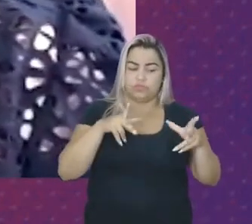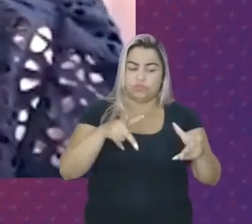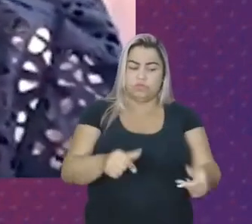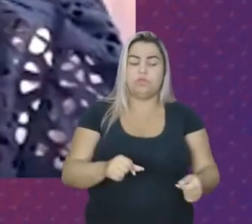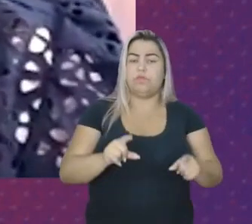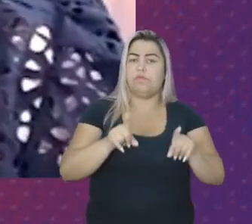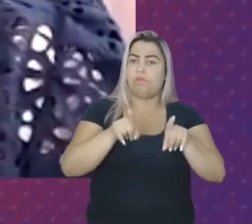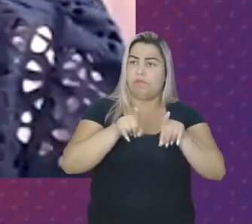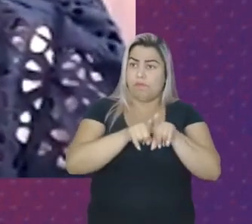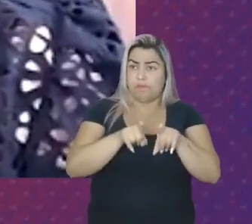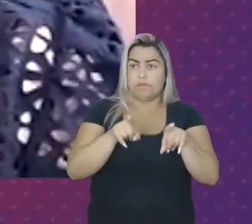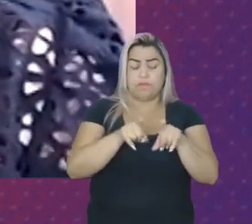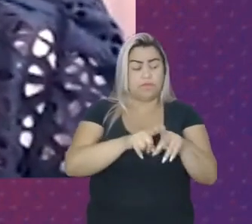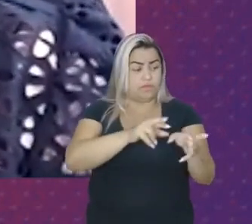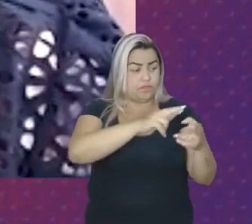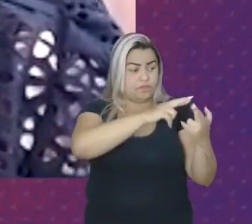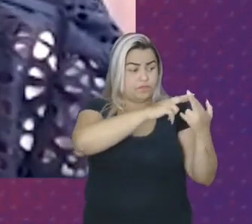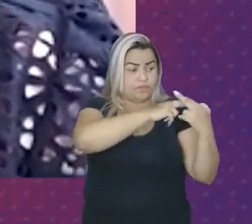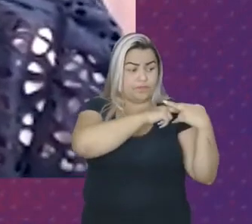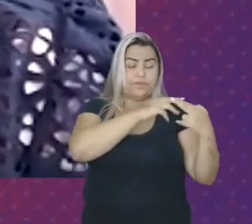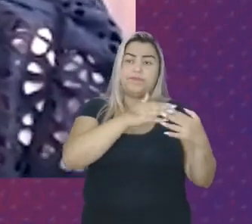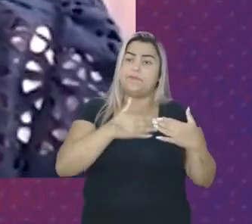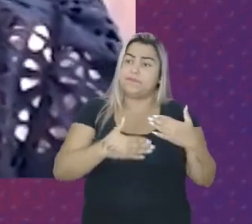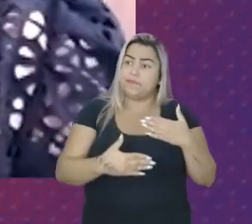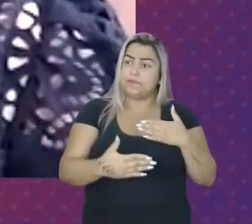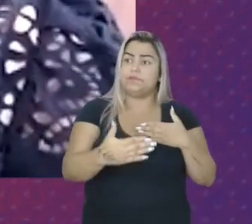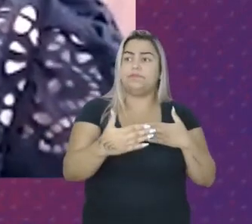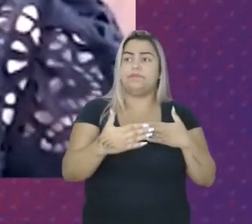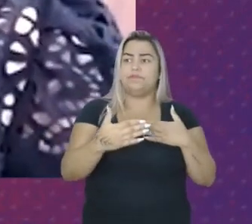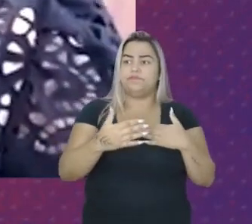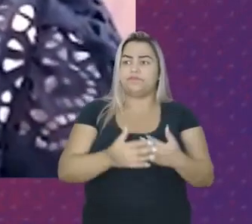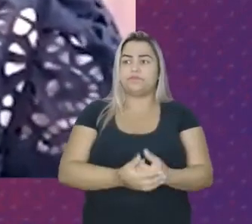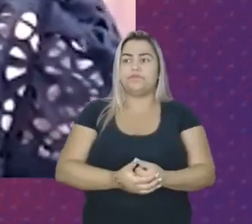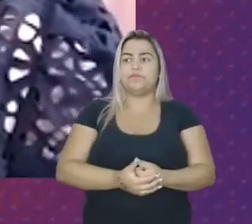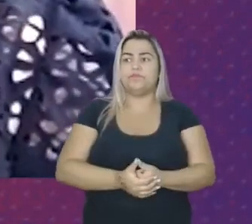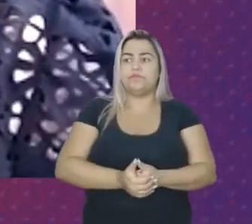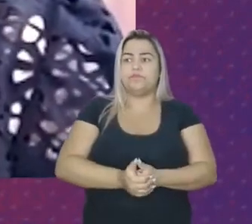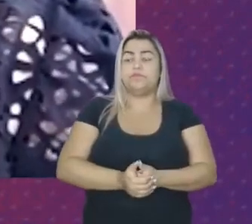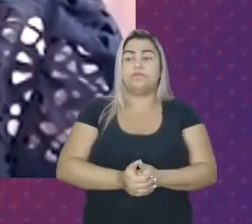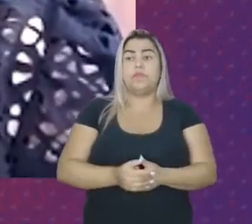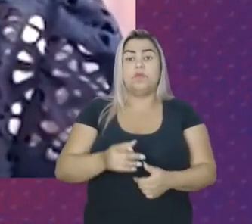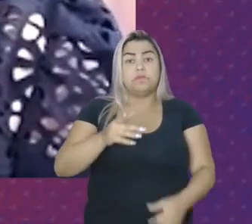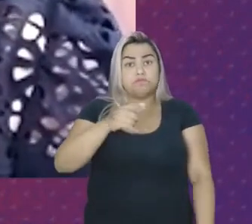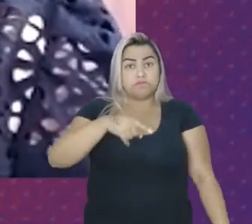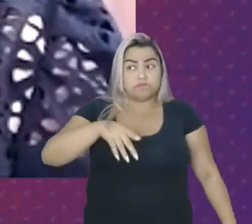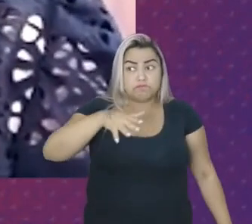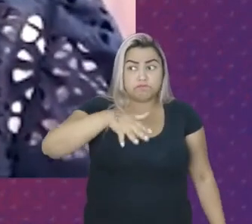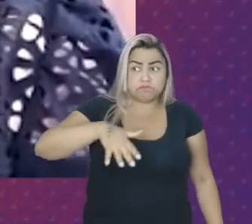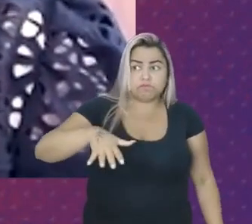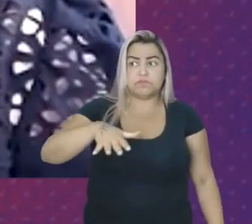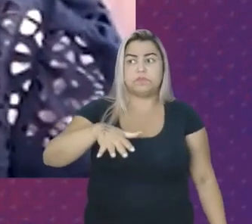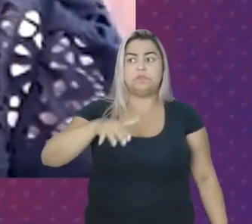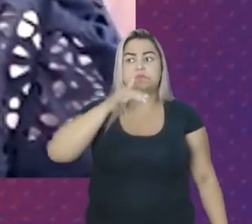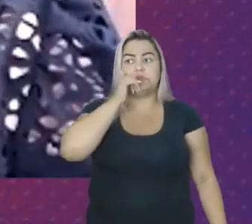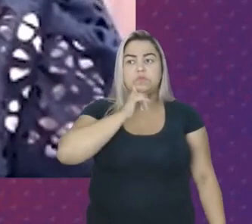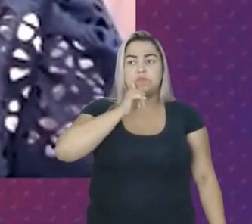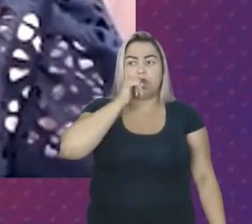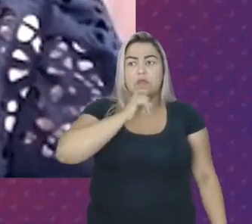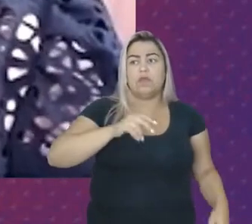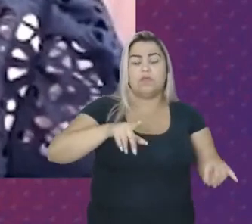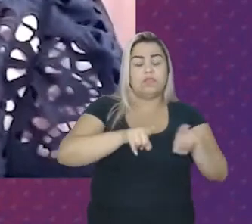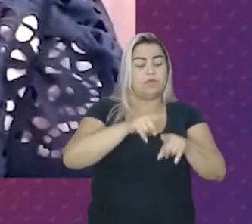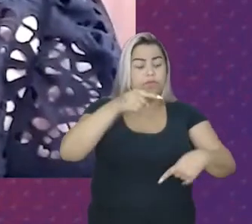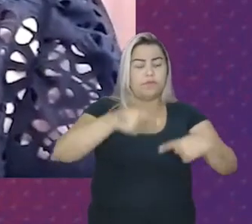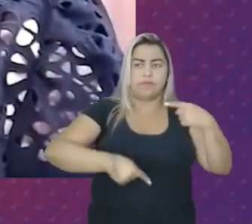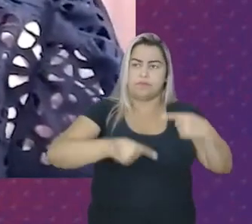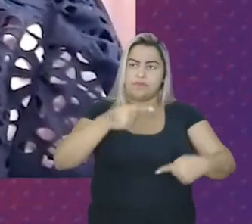essa responsabilidade ao longo da história? Né? Sempre para nós, mulheres. Então, nessas